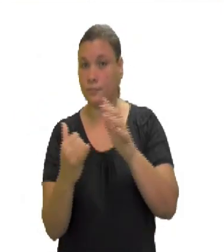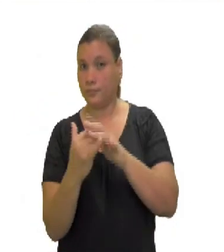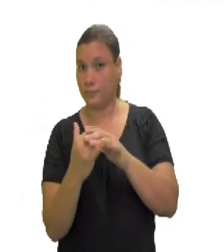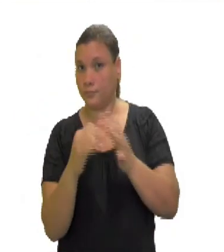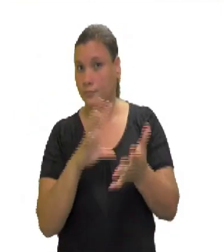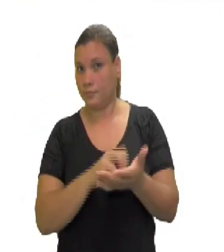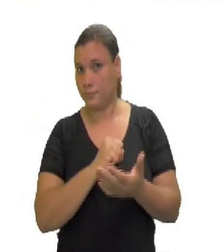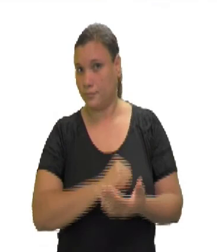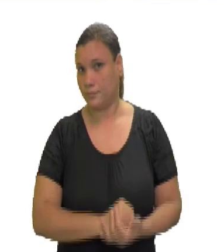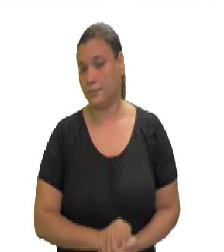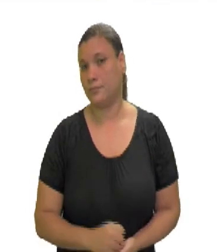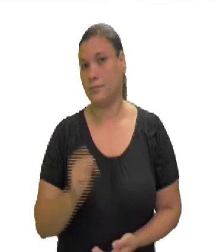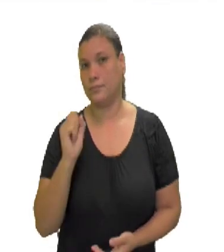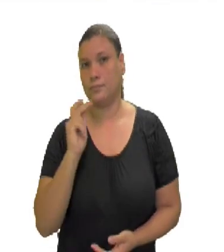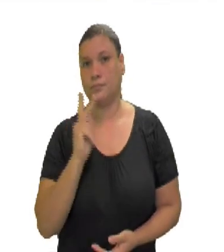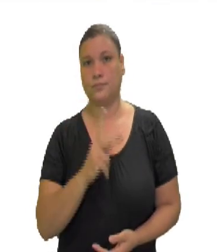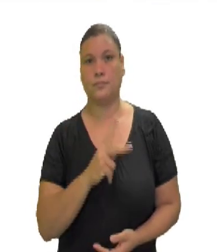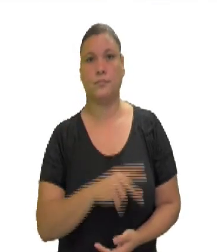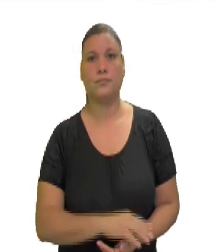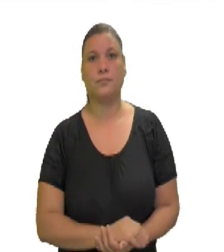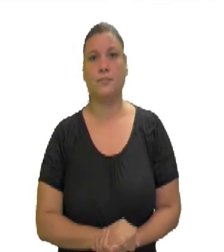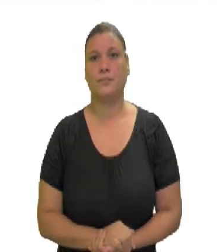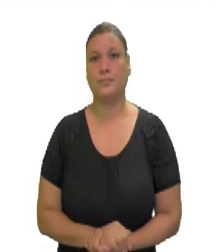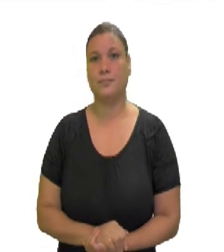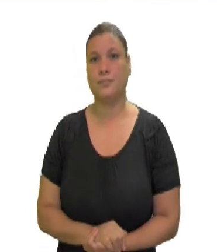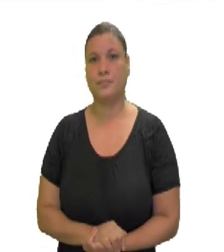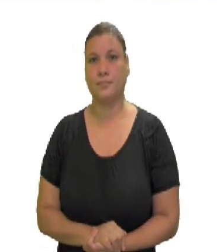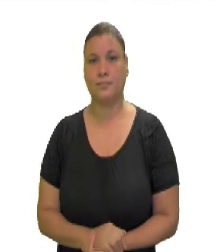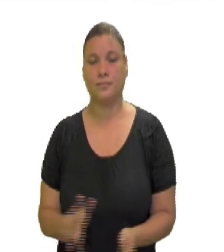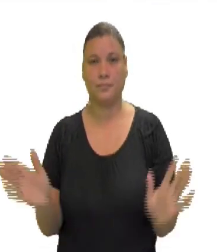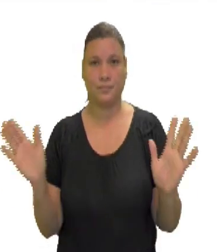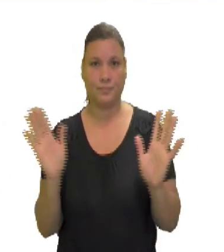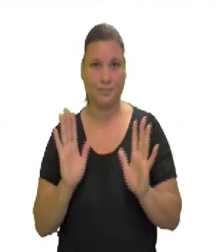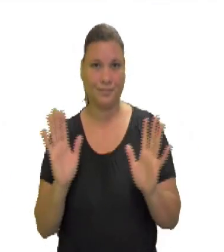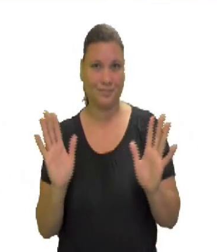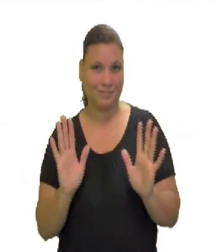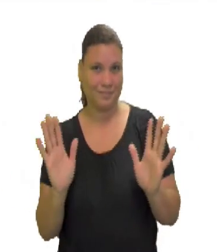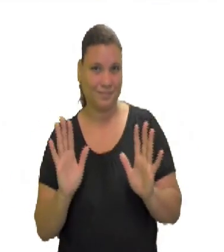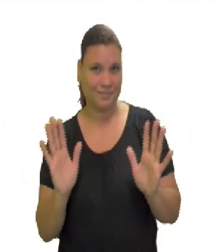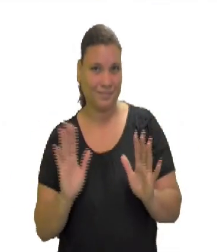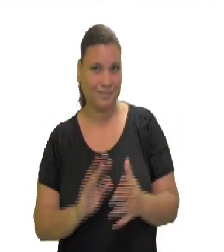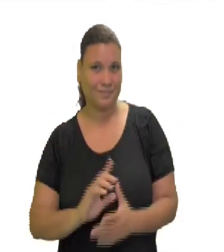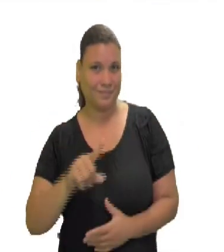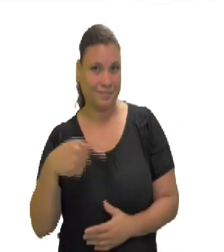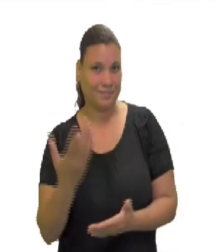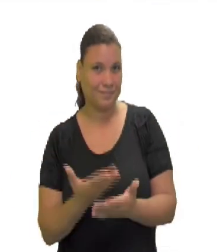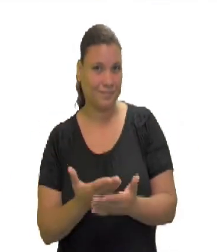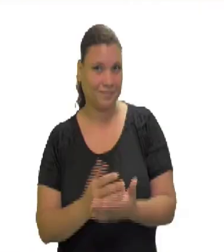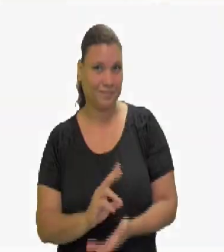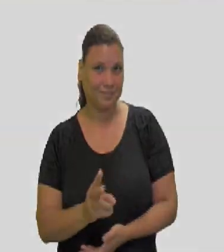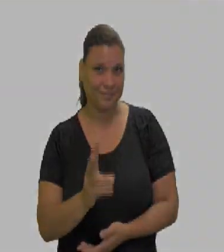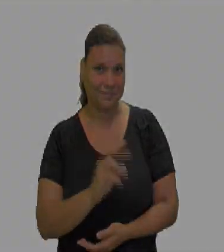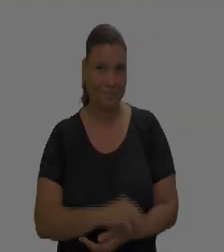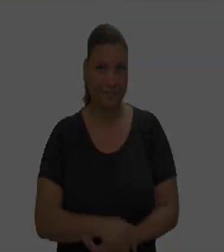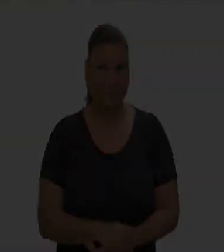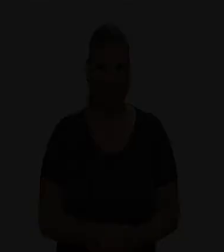se esqueça de se inscrever no nosso canal do YouTube SMED-GV. Já a gente está de volta com a próxima aula. Até mais!